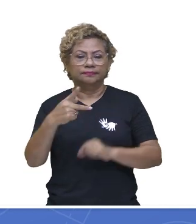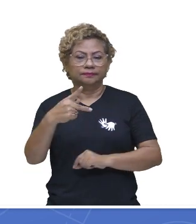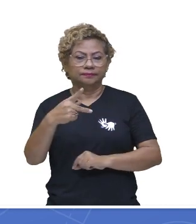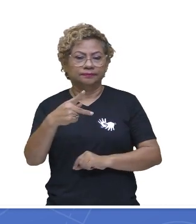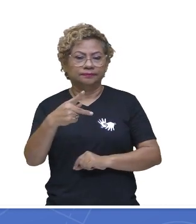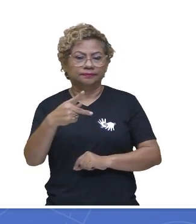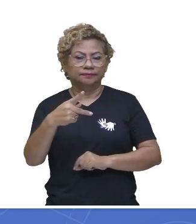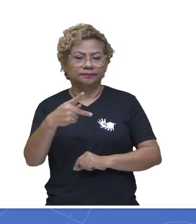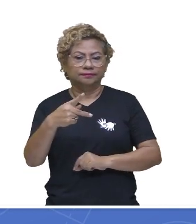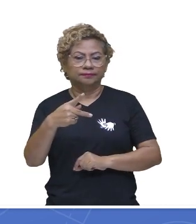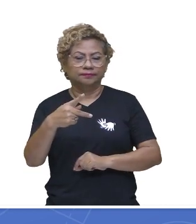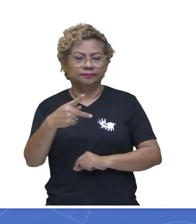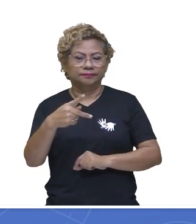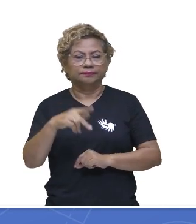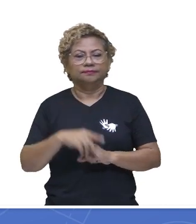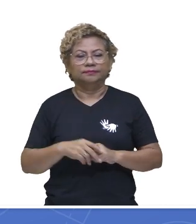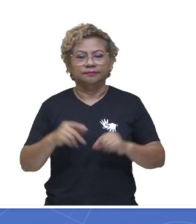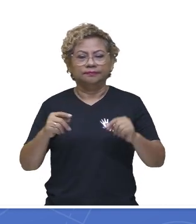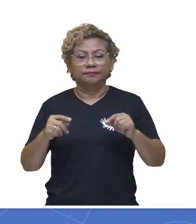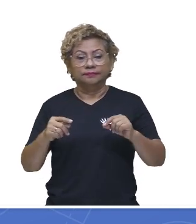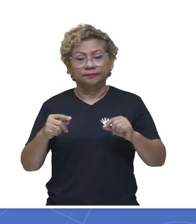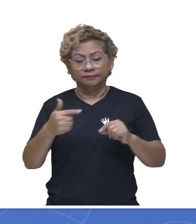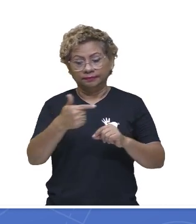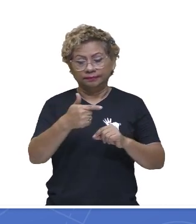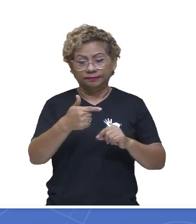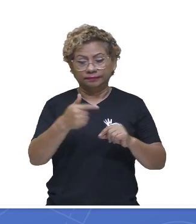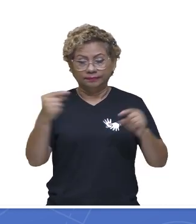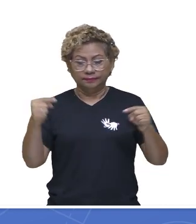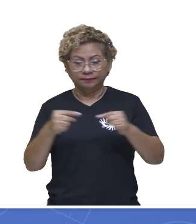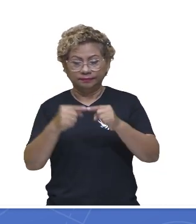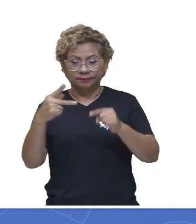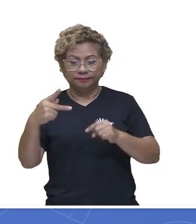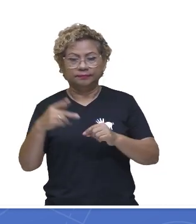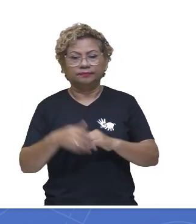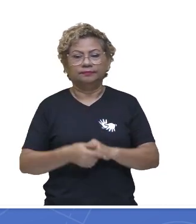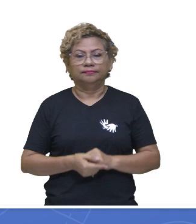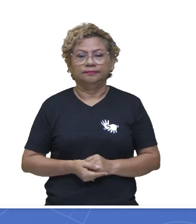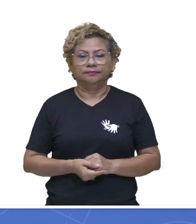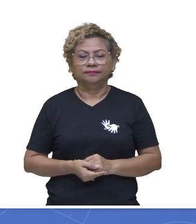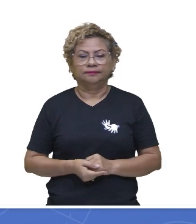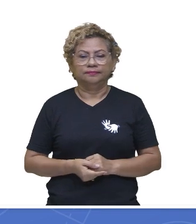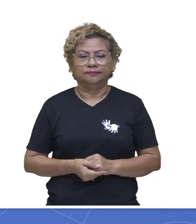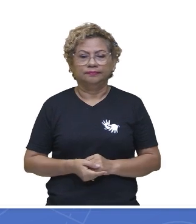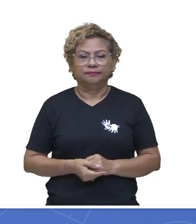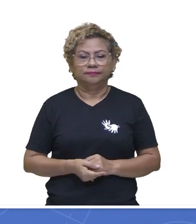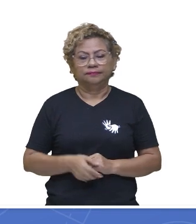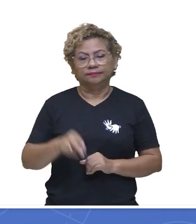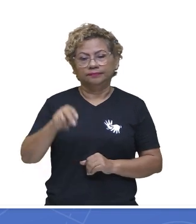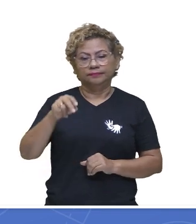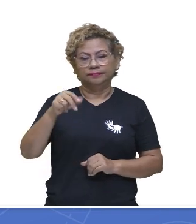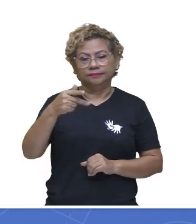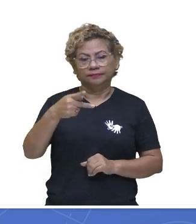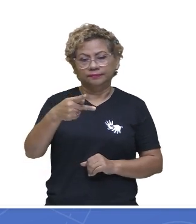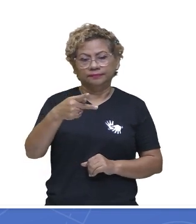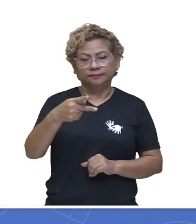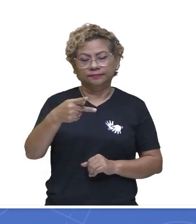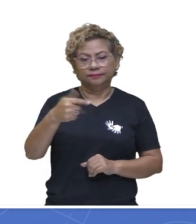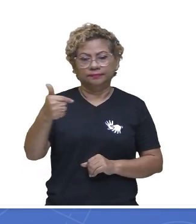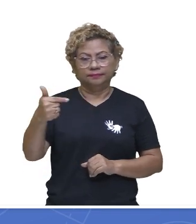E o valor de P? O valor de P é igual a 2, né? O valor de P aqui que está indicando o número de